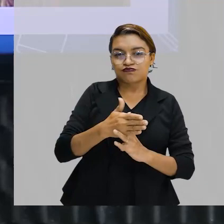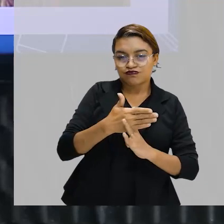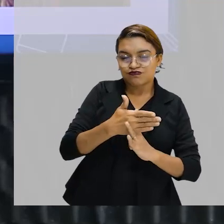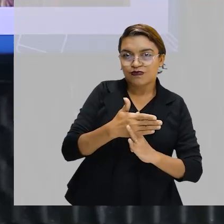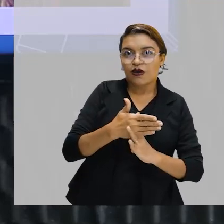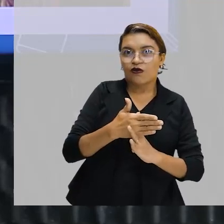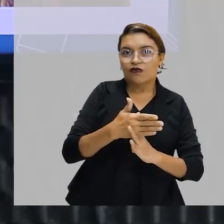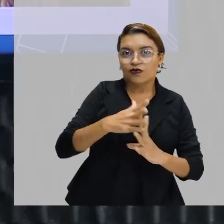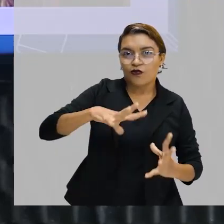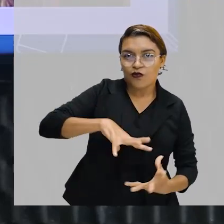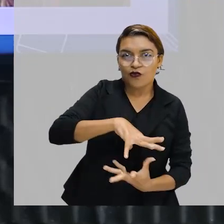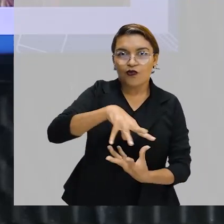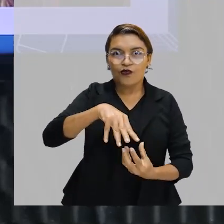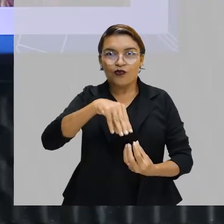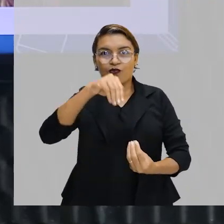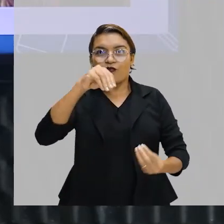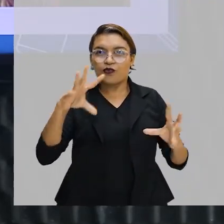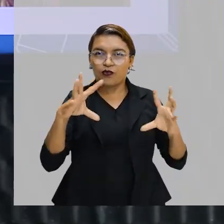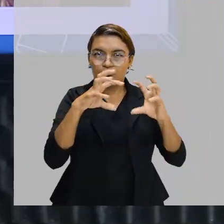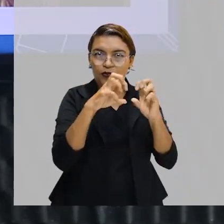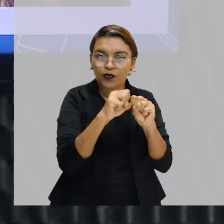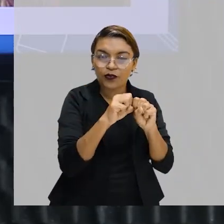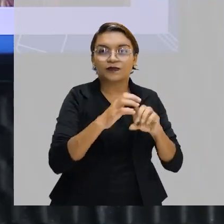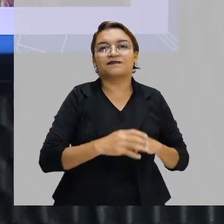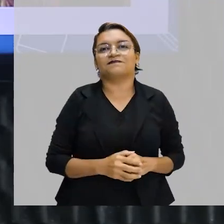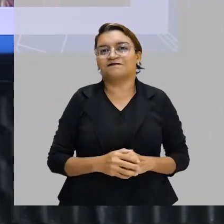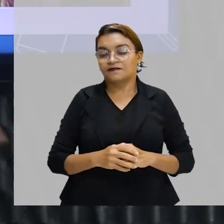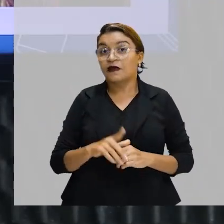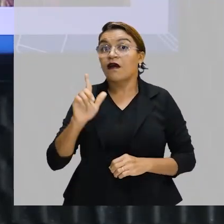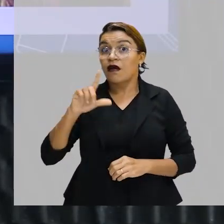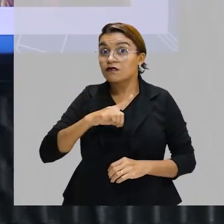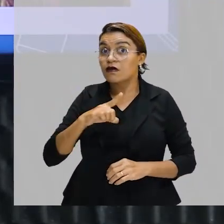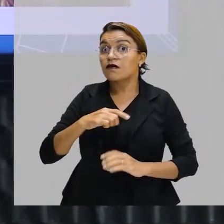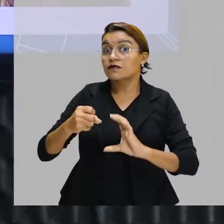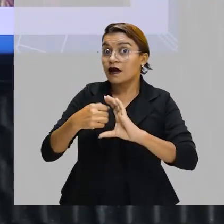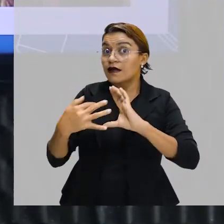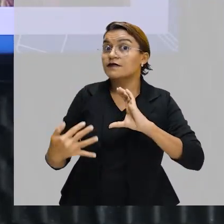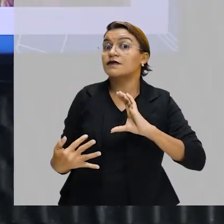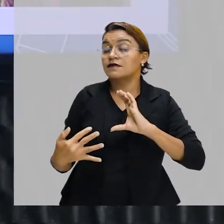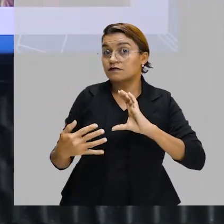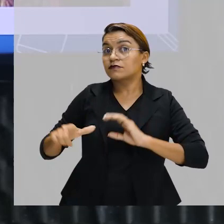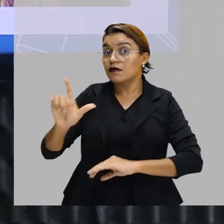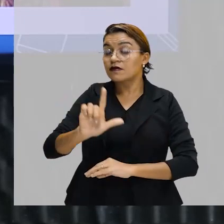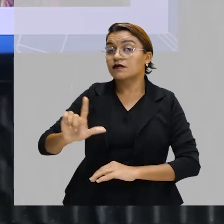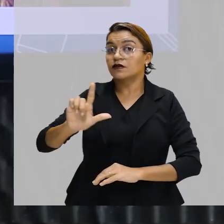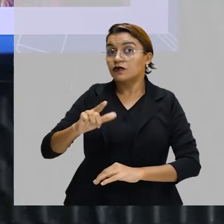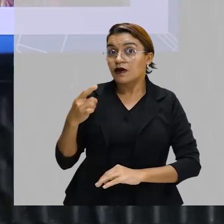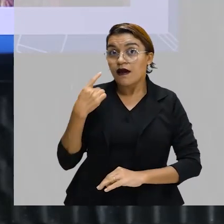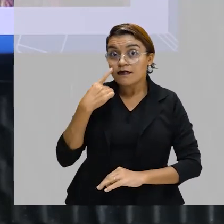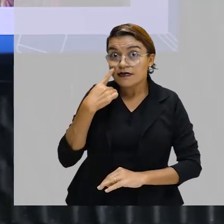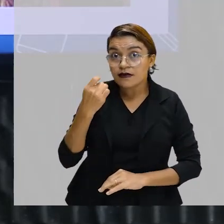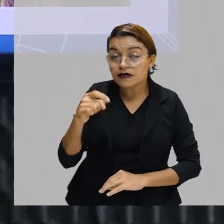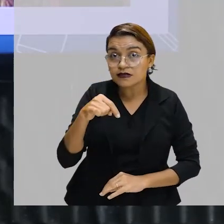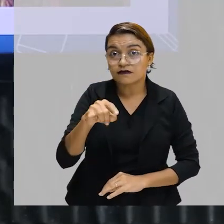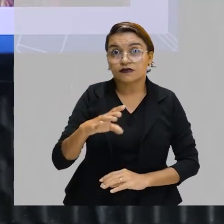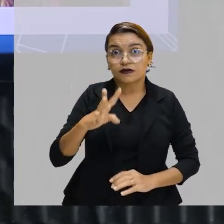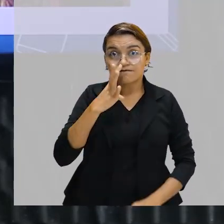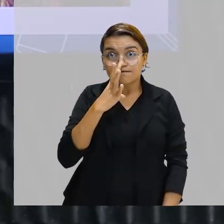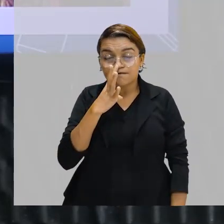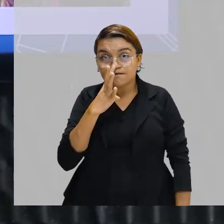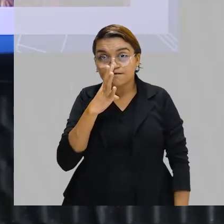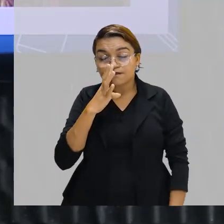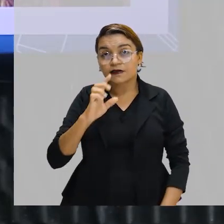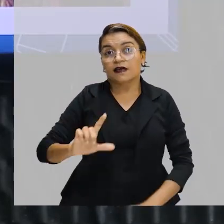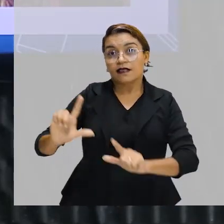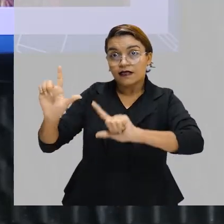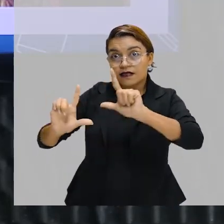homem, lá vai eu falar de novo de todas as características dessa literatura, mas é interessante, porque se você me assiste, por exemplo, aqui